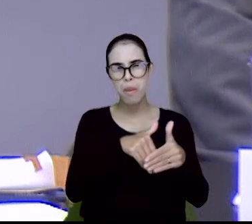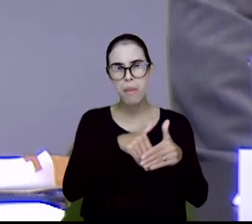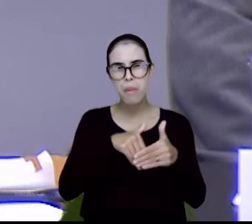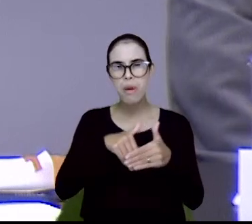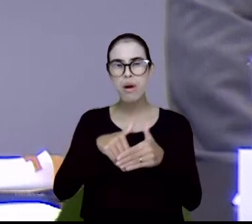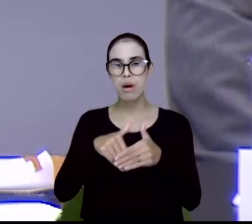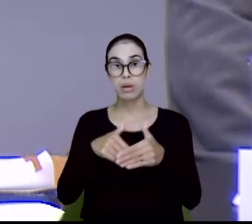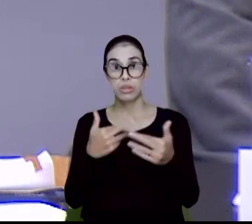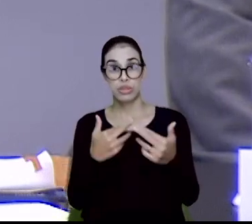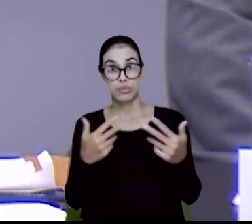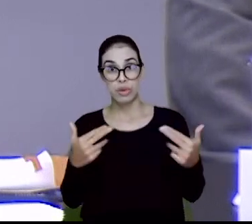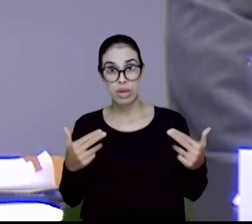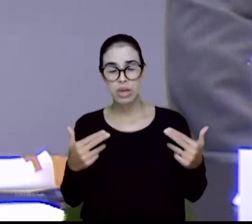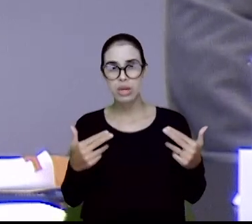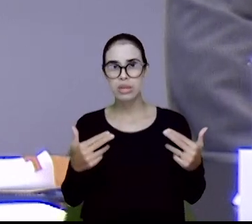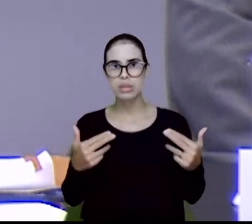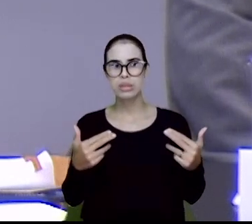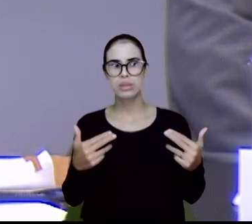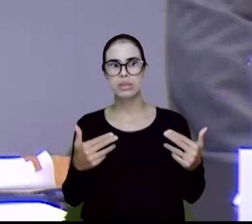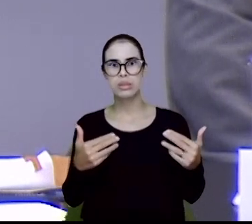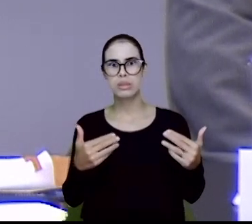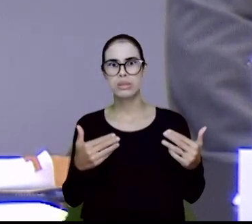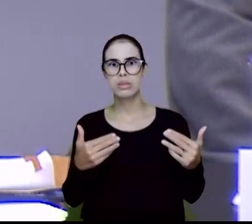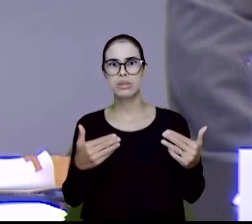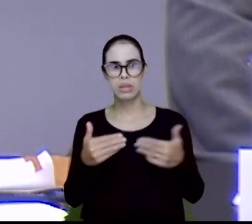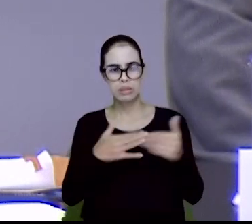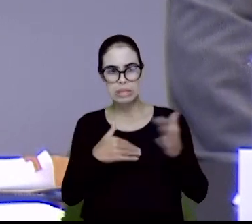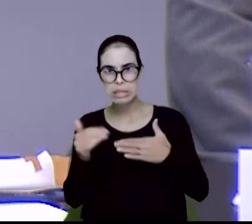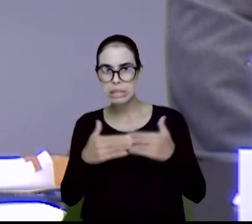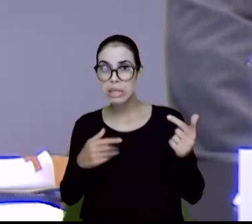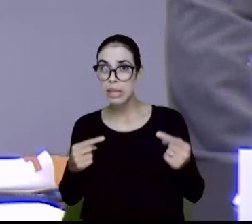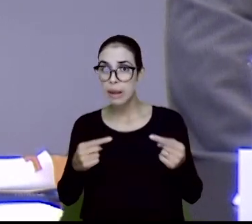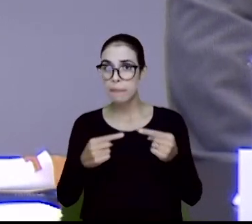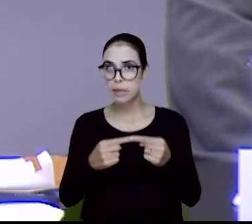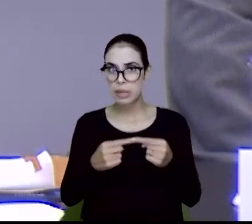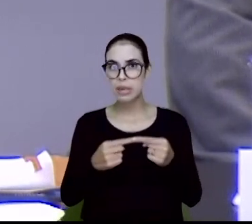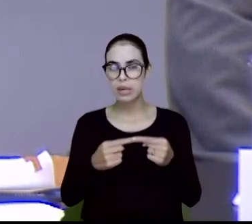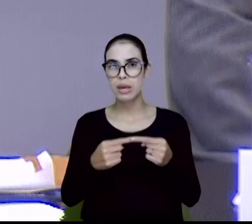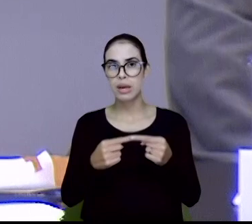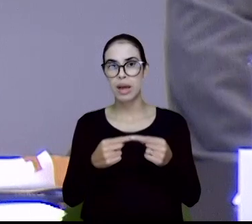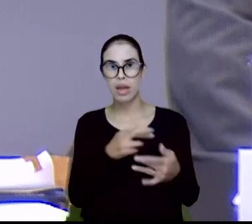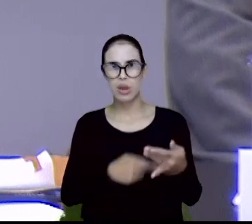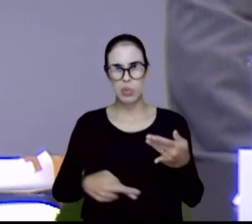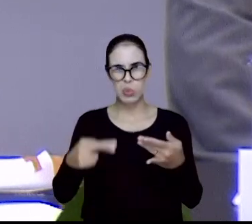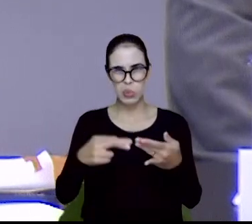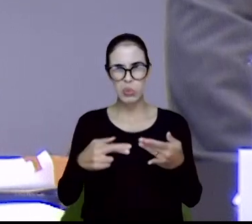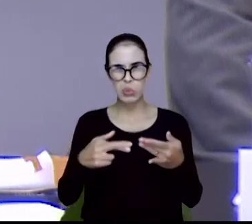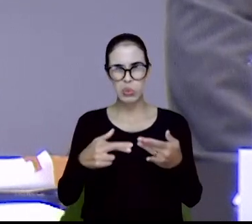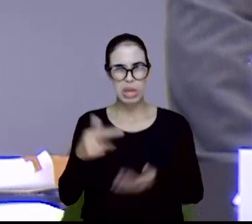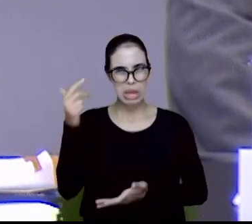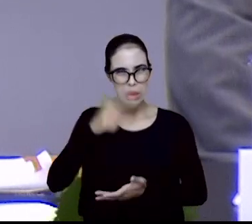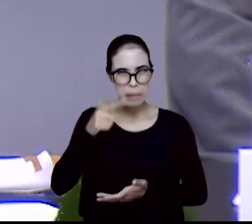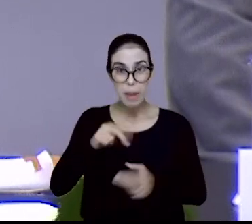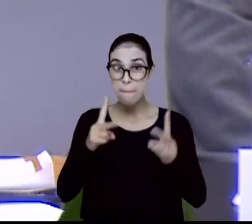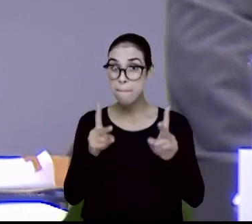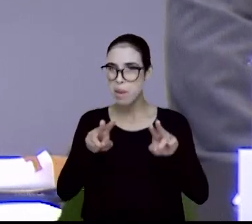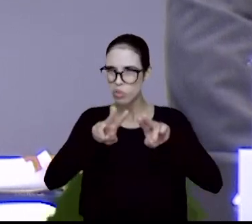de competência ou resolução de demandas repetitivas e em julgamento de